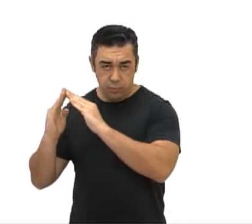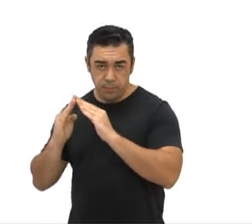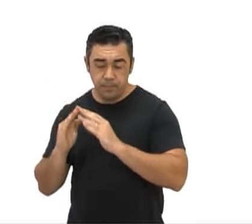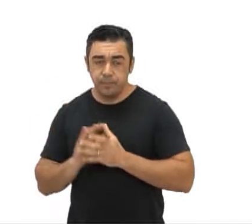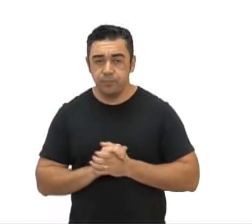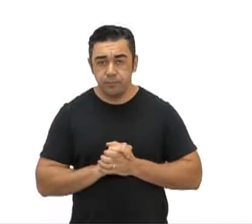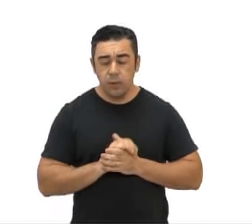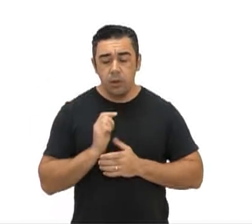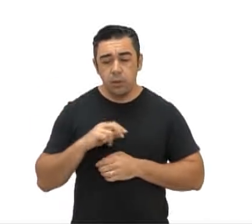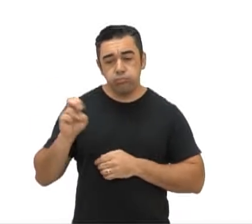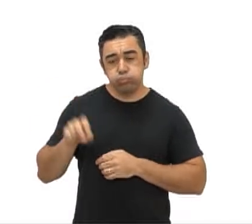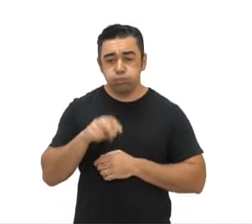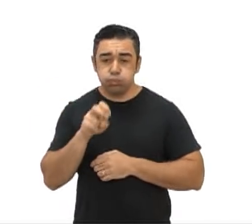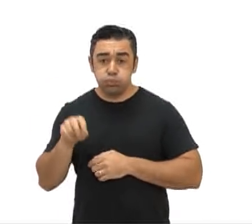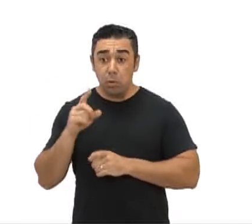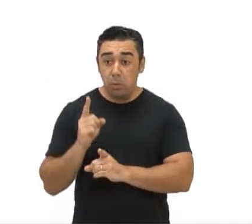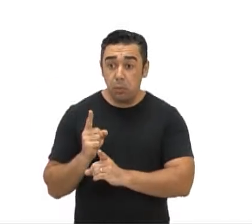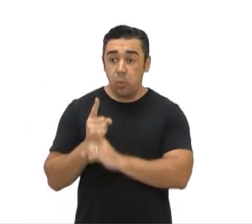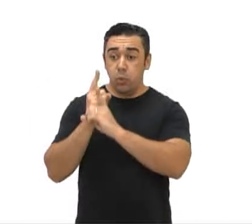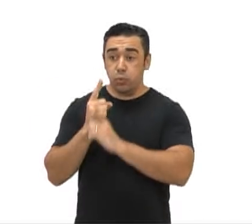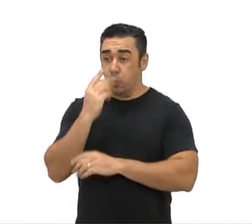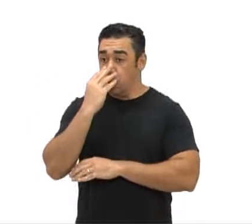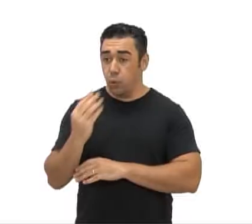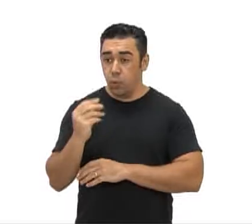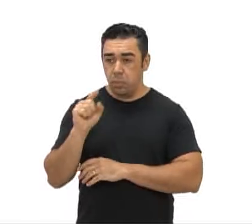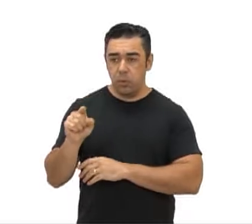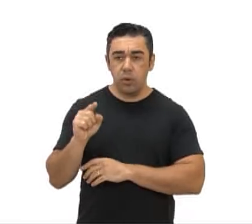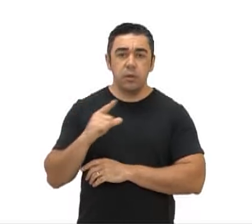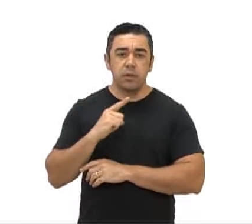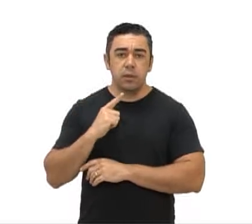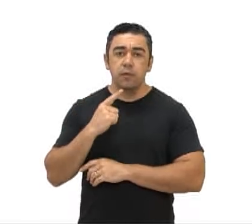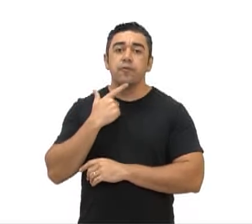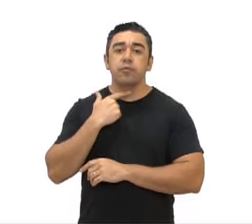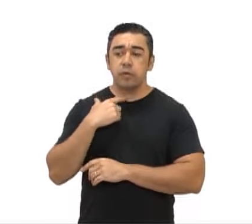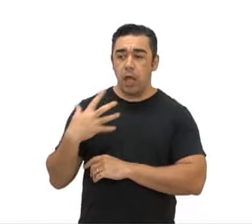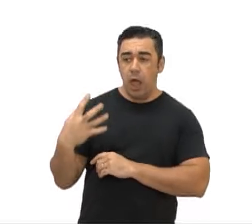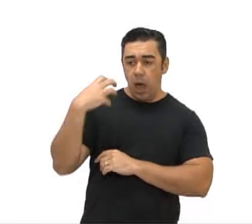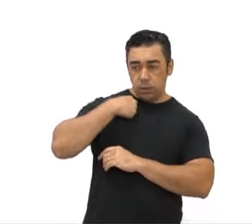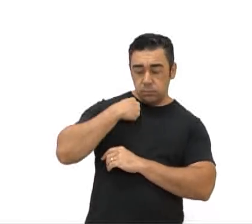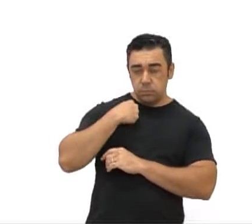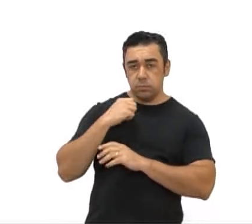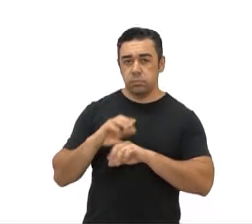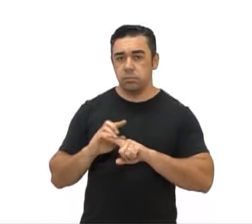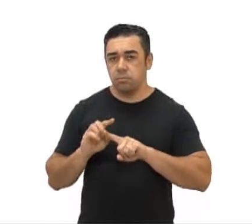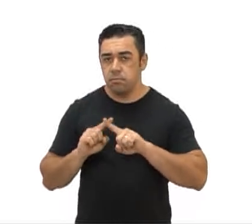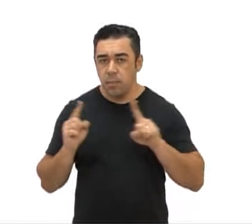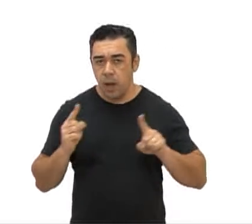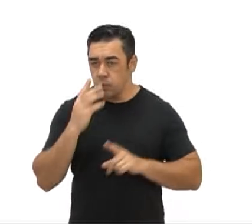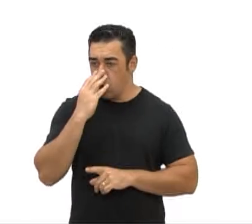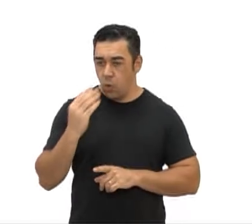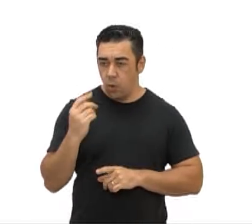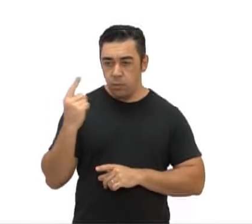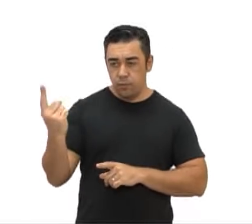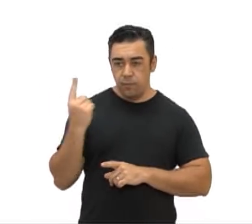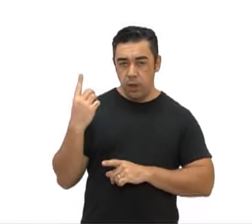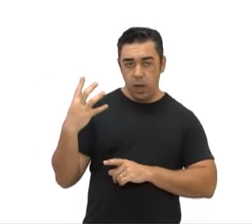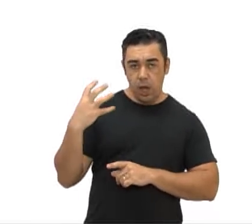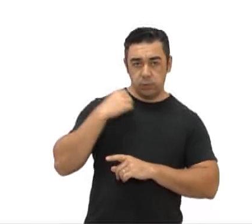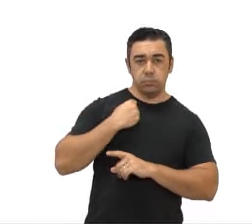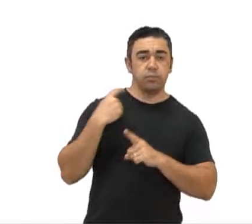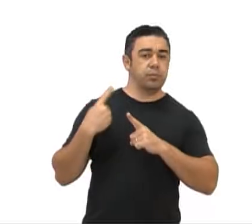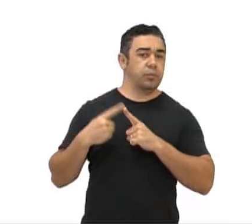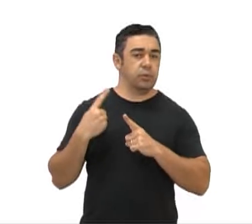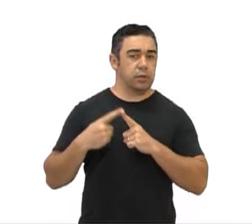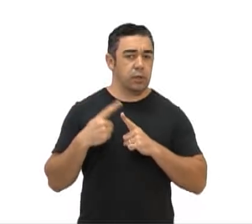encontrou o compadre Lobo, que tinha muita vontade de comê-la, mas não se atrevia a tal por causa